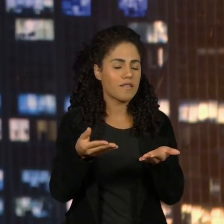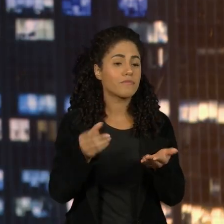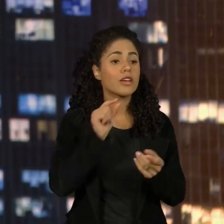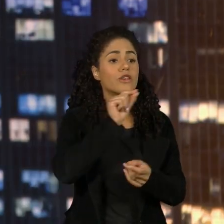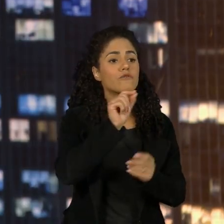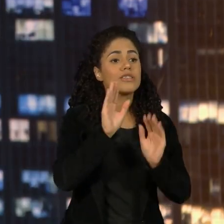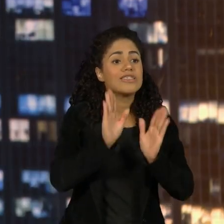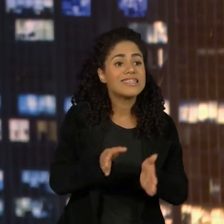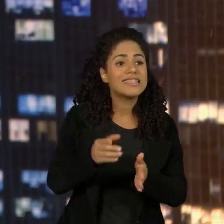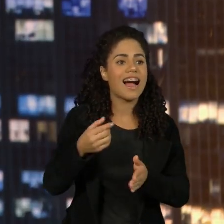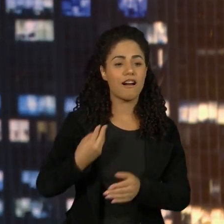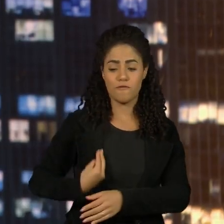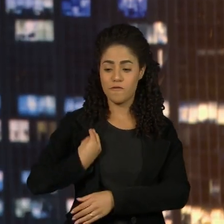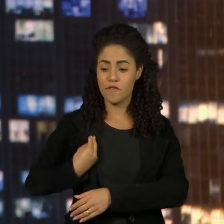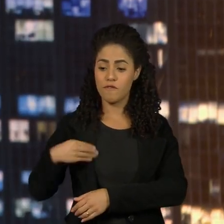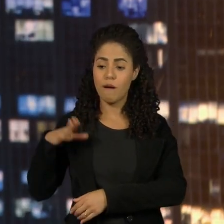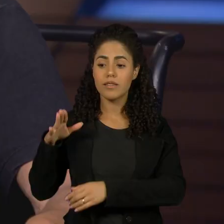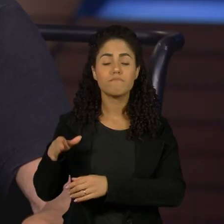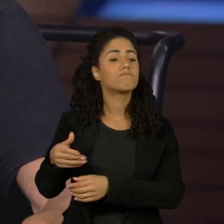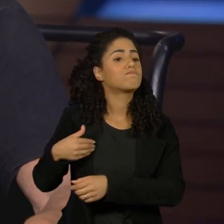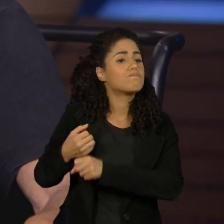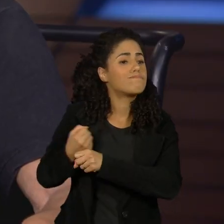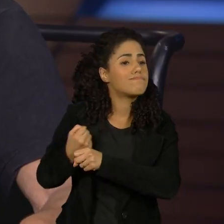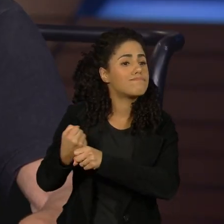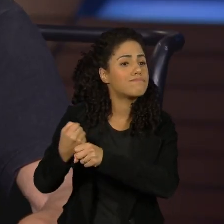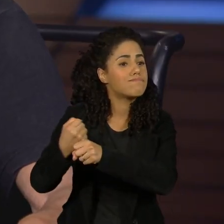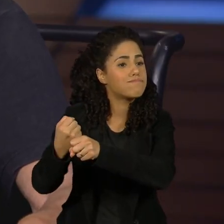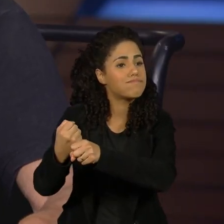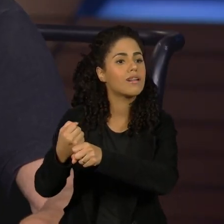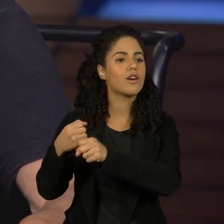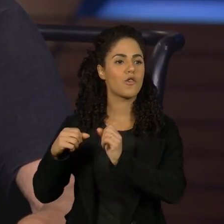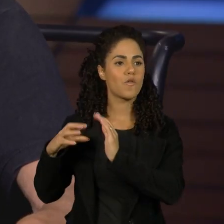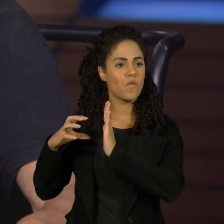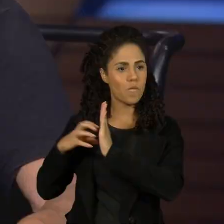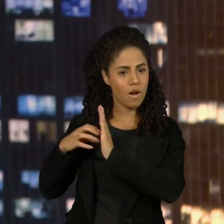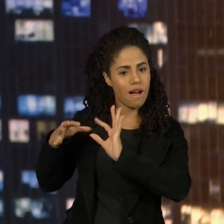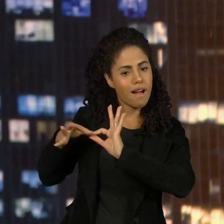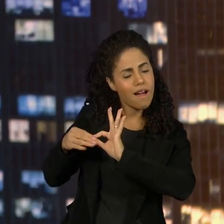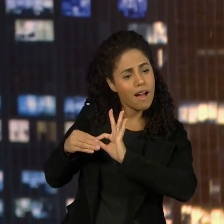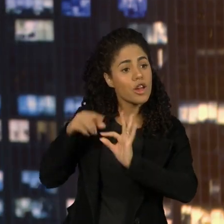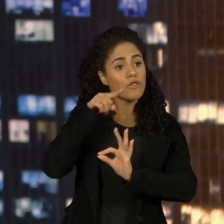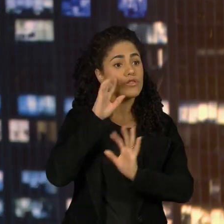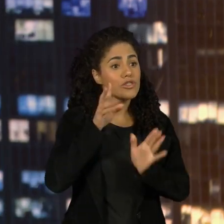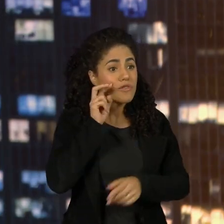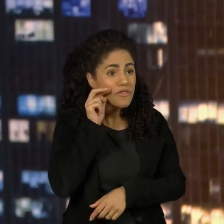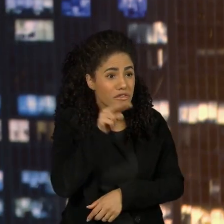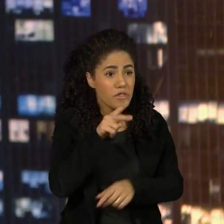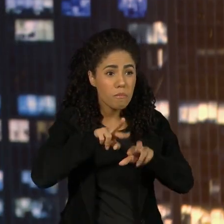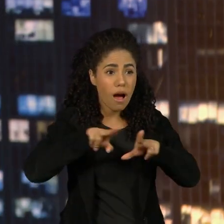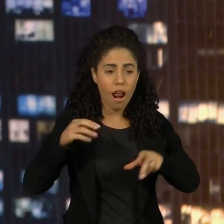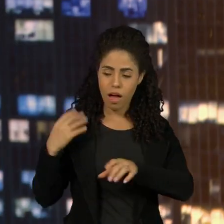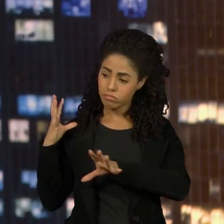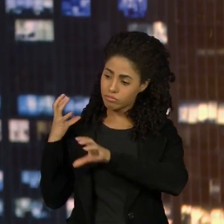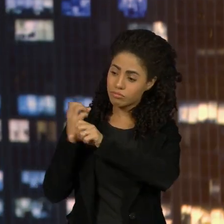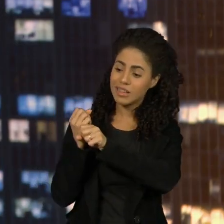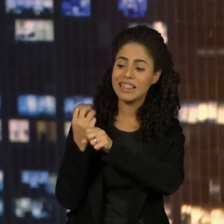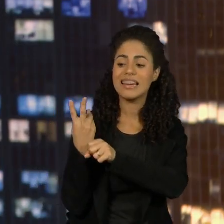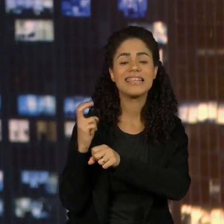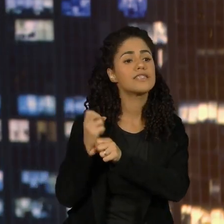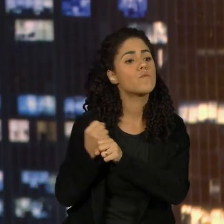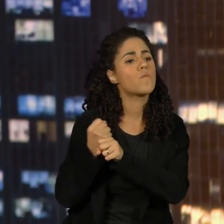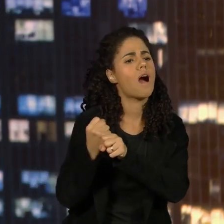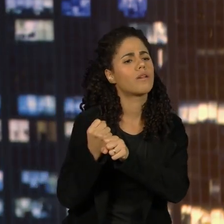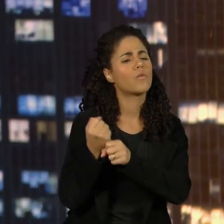que você já tem mais tempo vivendo com HIV do que sem HIV. E você já viu de tudo nesses 35 anos, Como é que